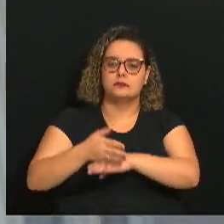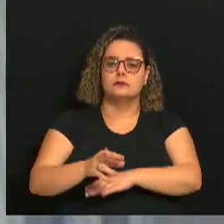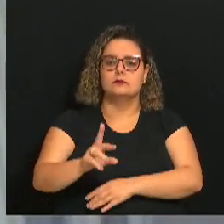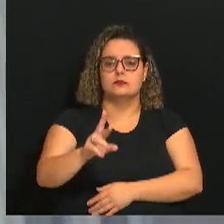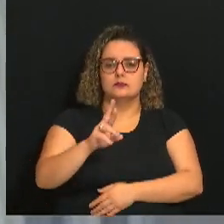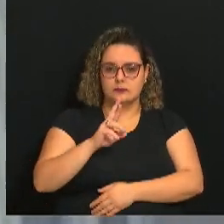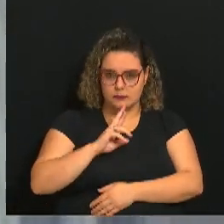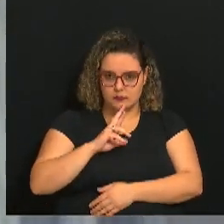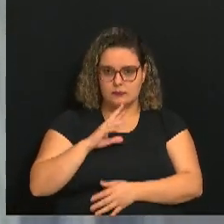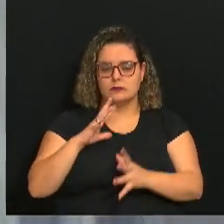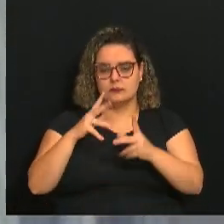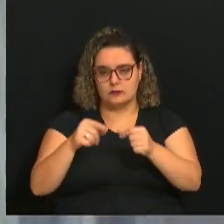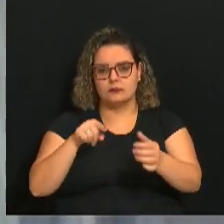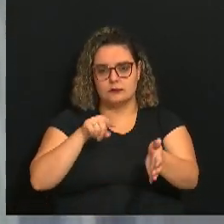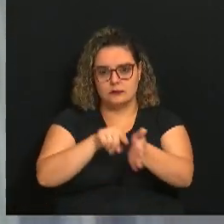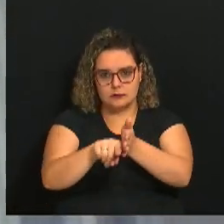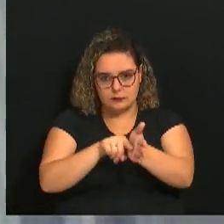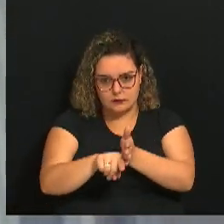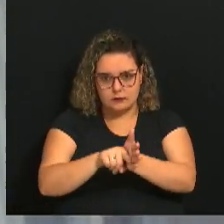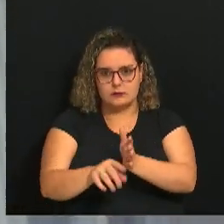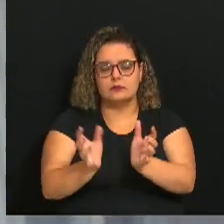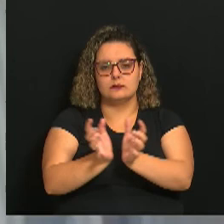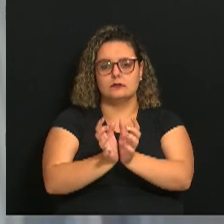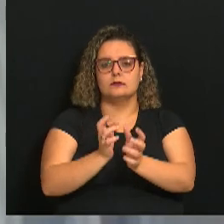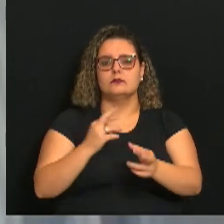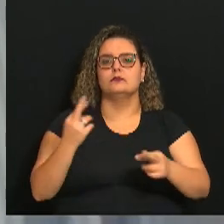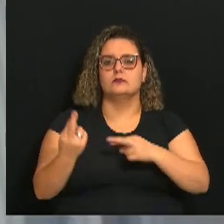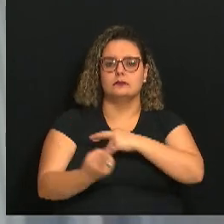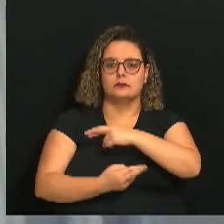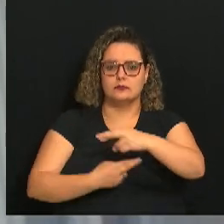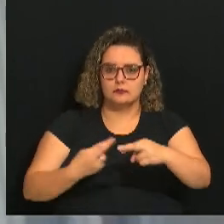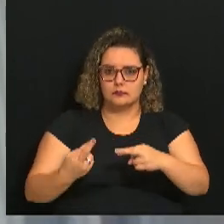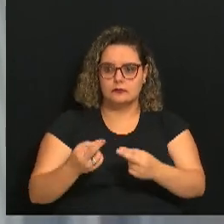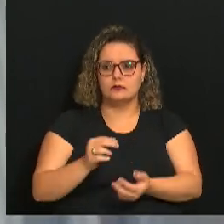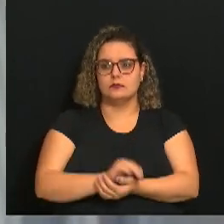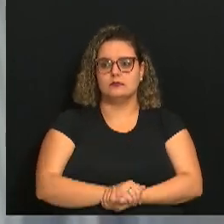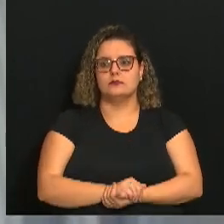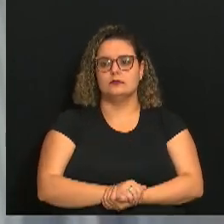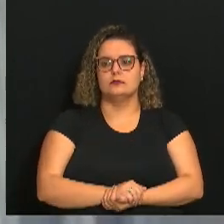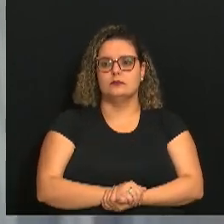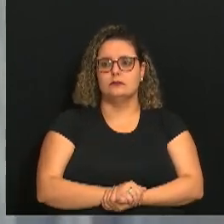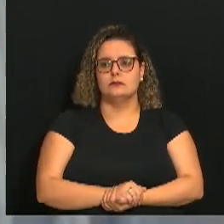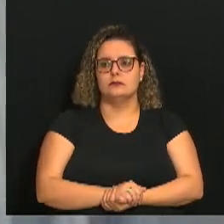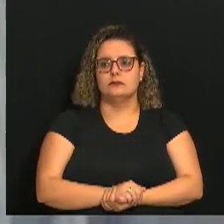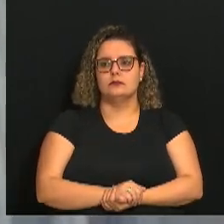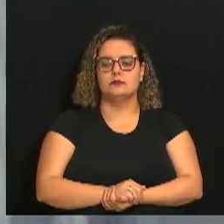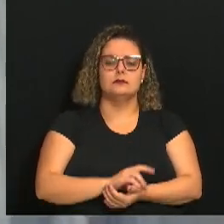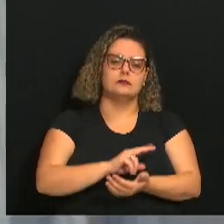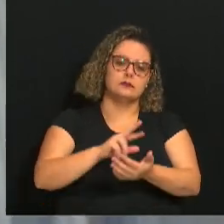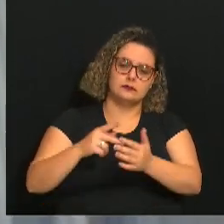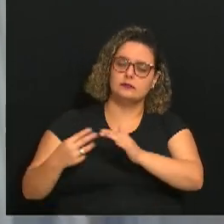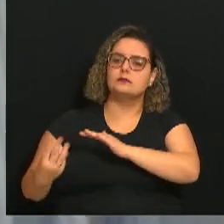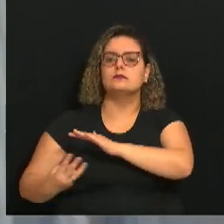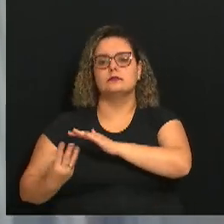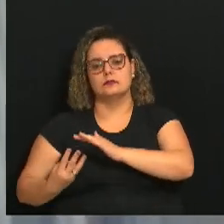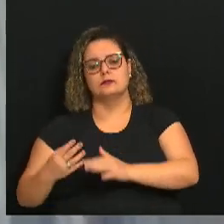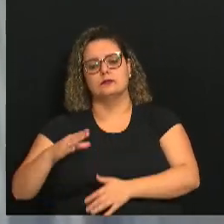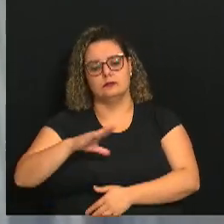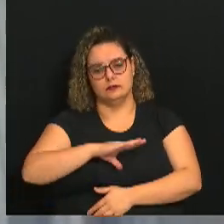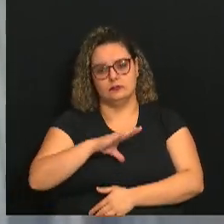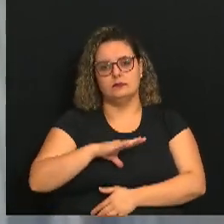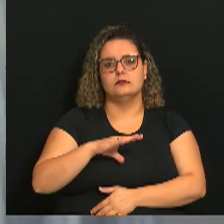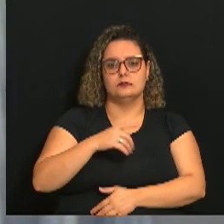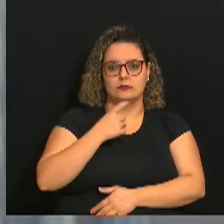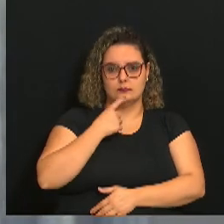os questionamentos aqui da comissão em relação às áreas terceirizadas, né, da educação no nosso município,